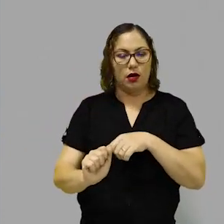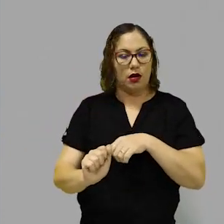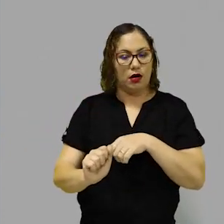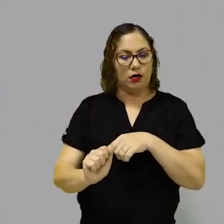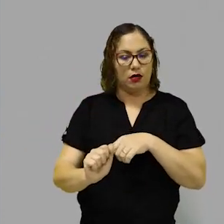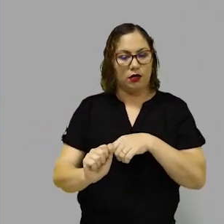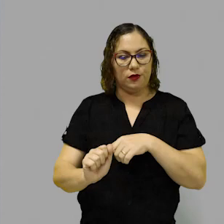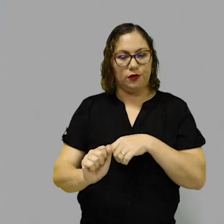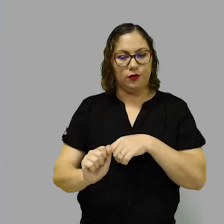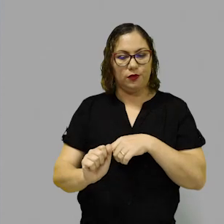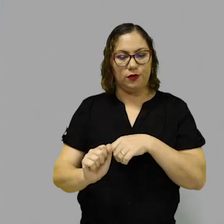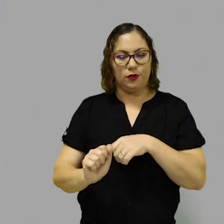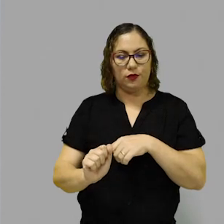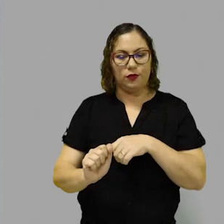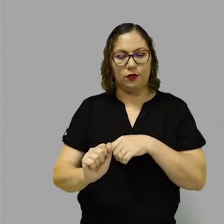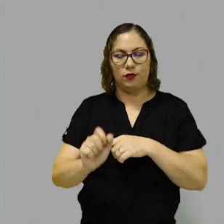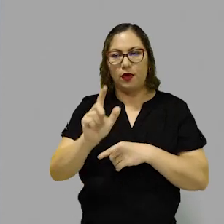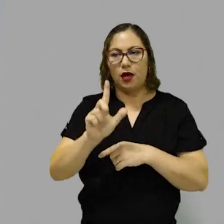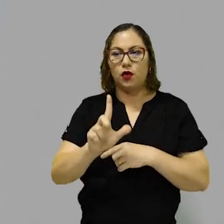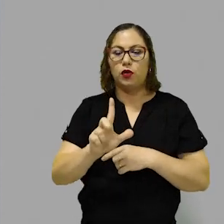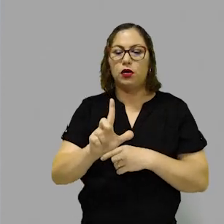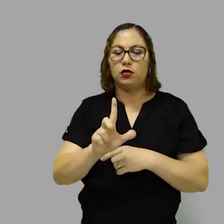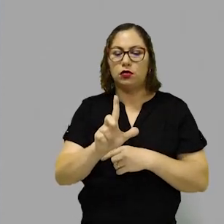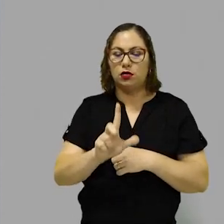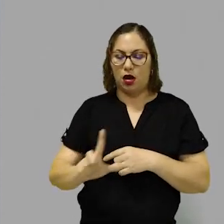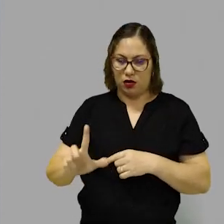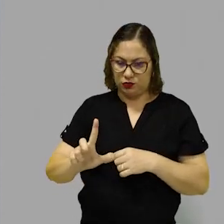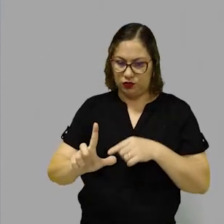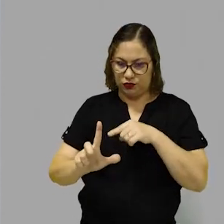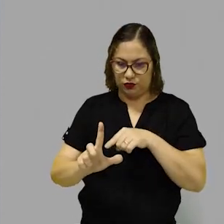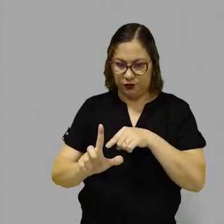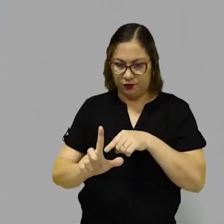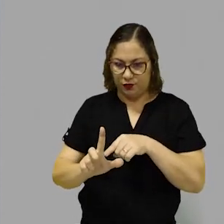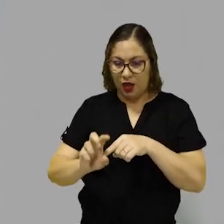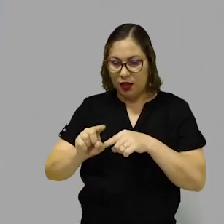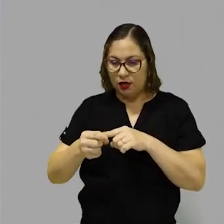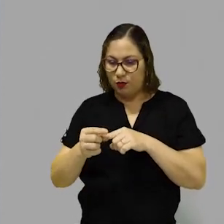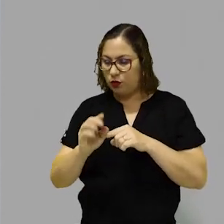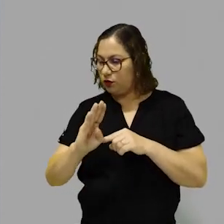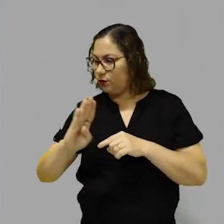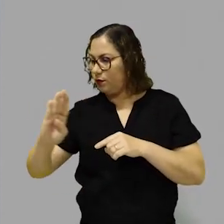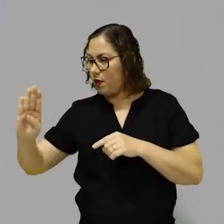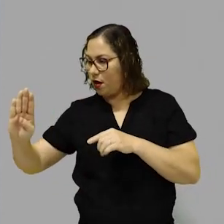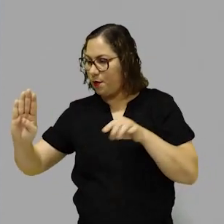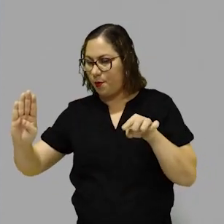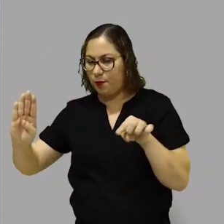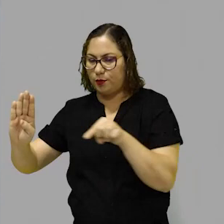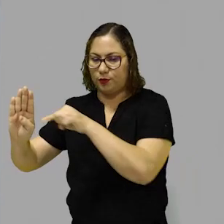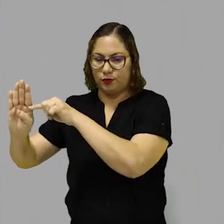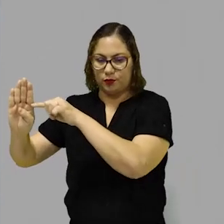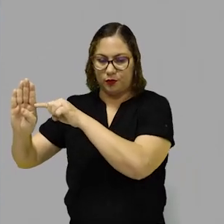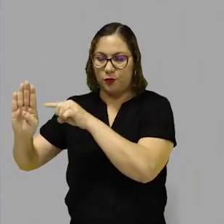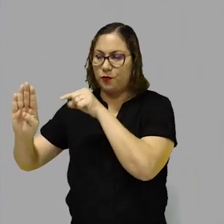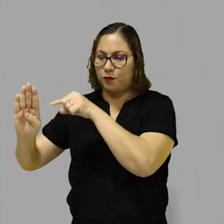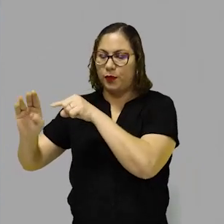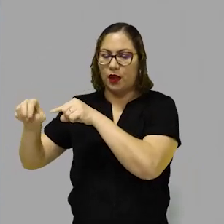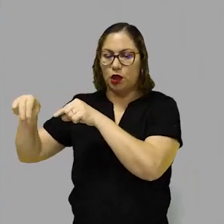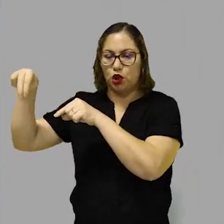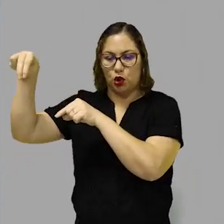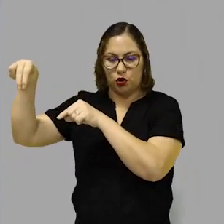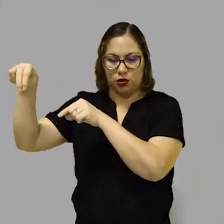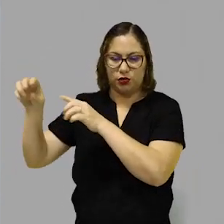chutada inicialmente para o leste. Depois, para a direção B, ela será chutada para o